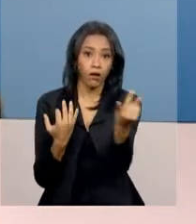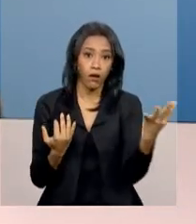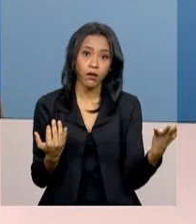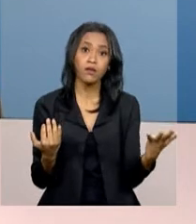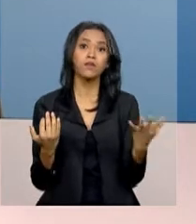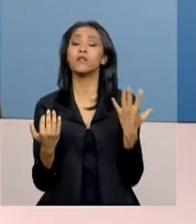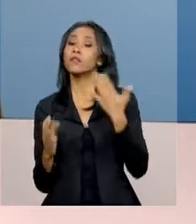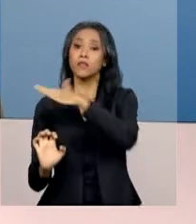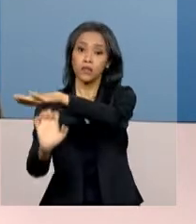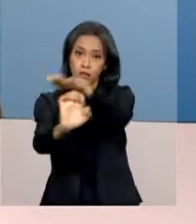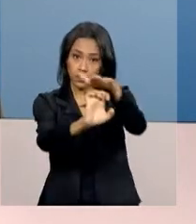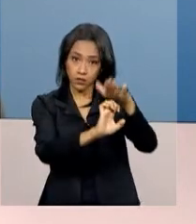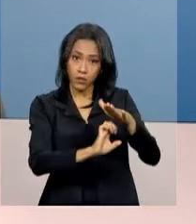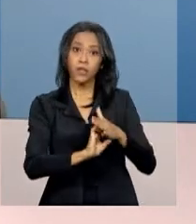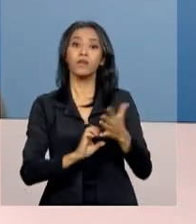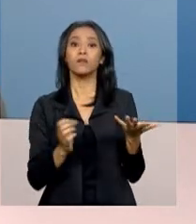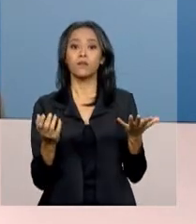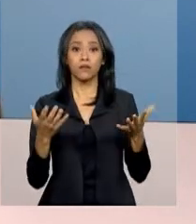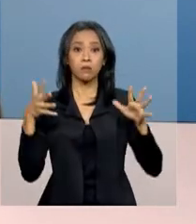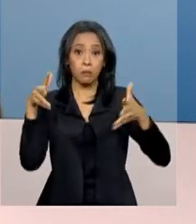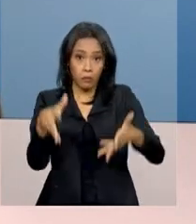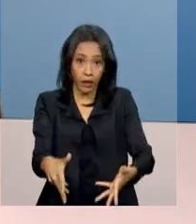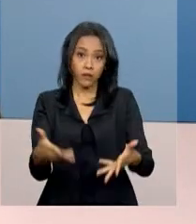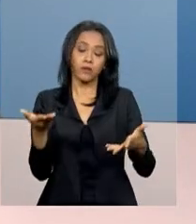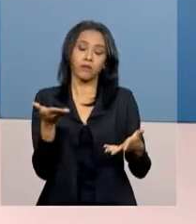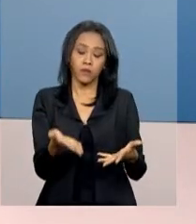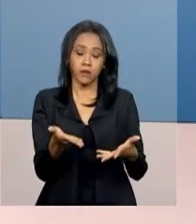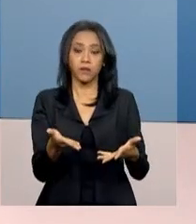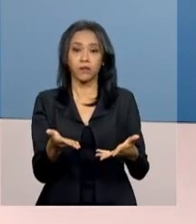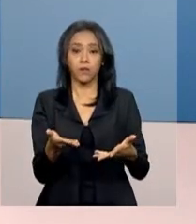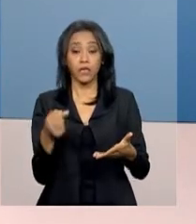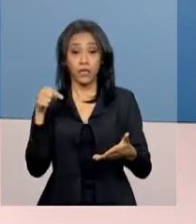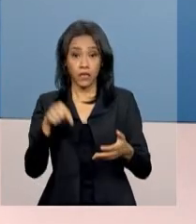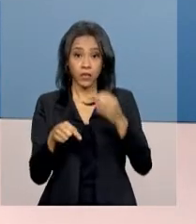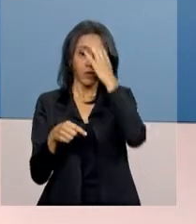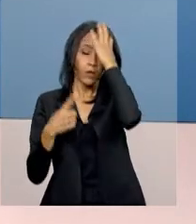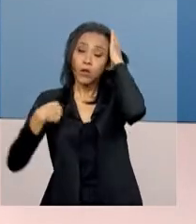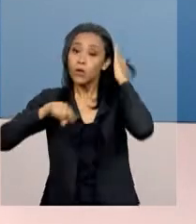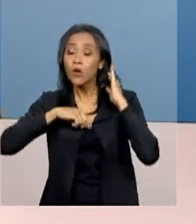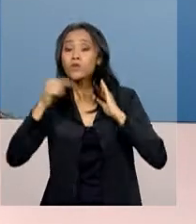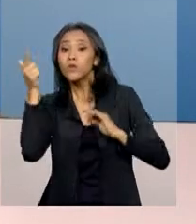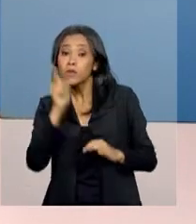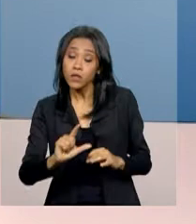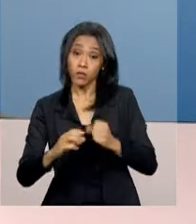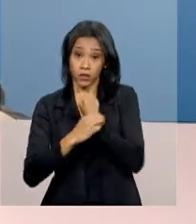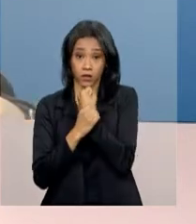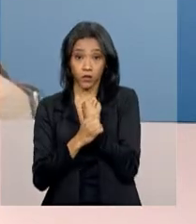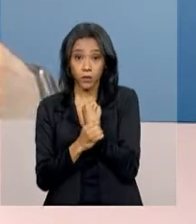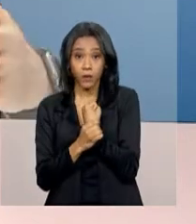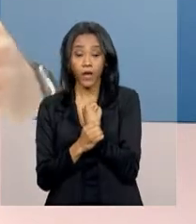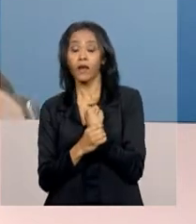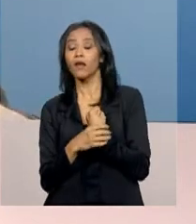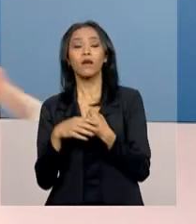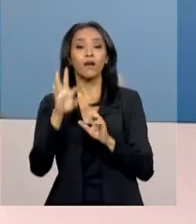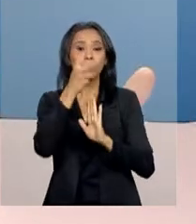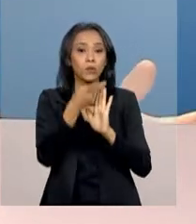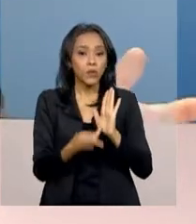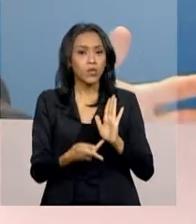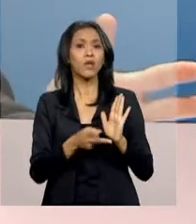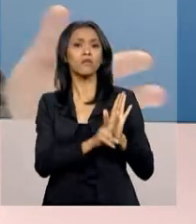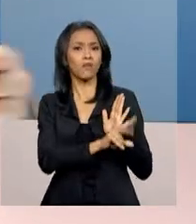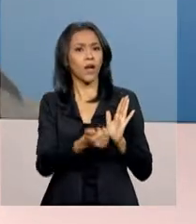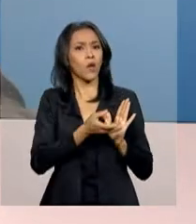dizendo mais de dez companhias operando no pré sal como sós com isso a gente garante que os projetos vão continuar o